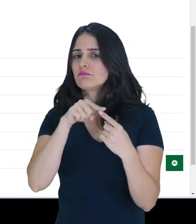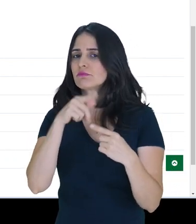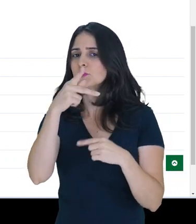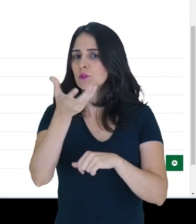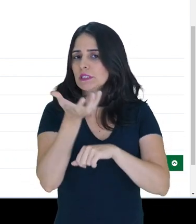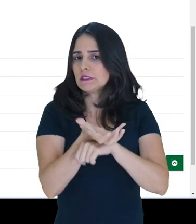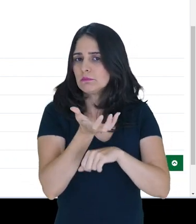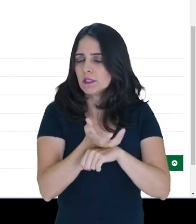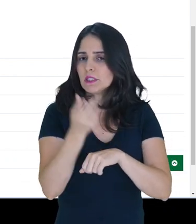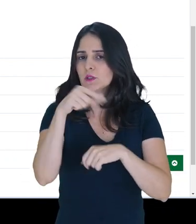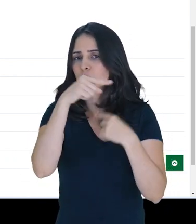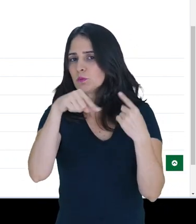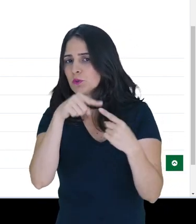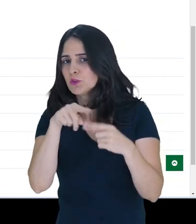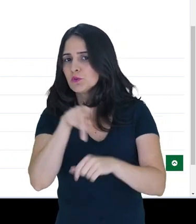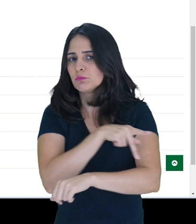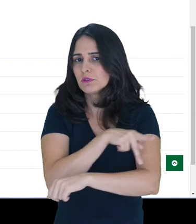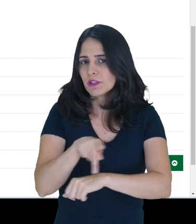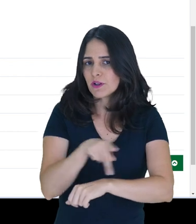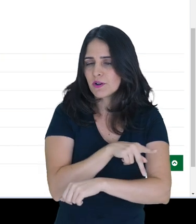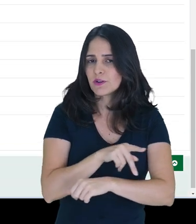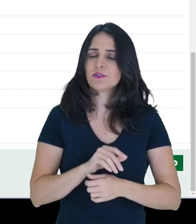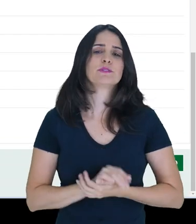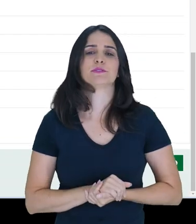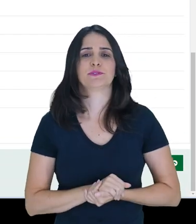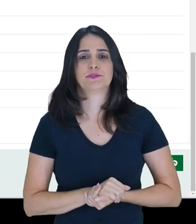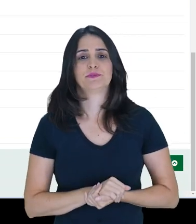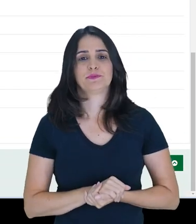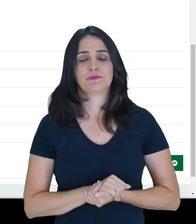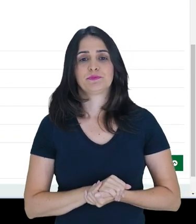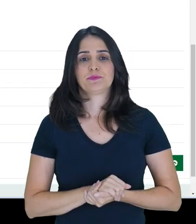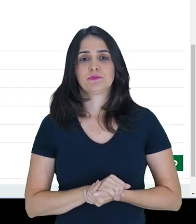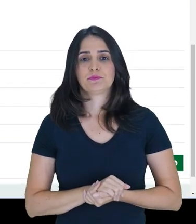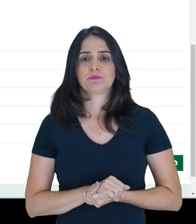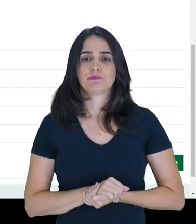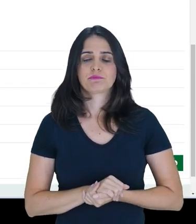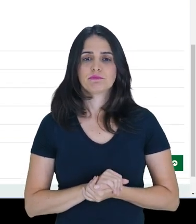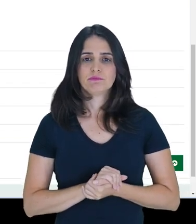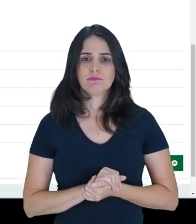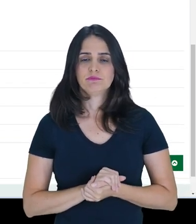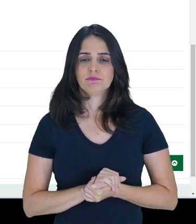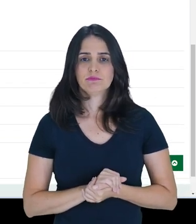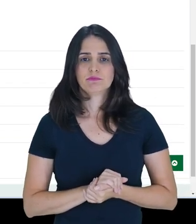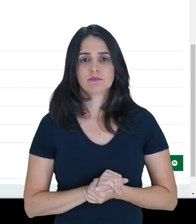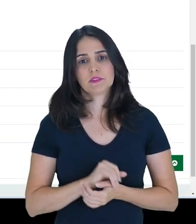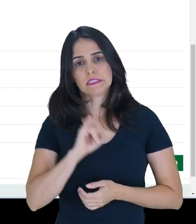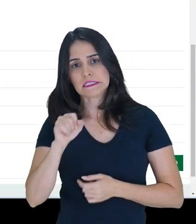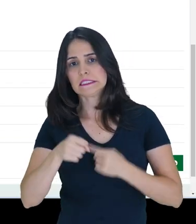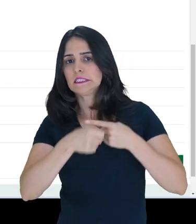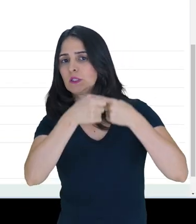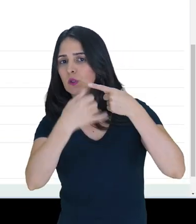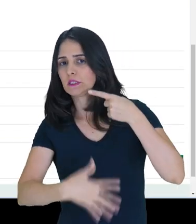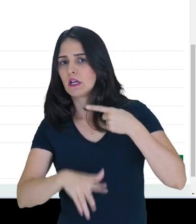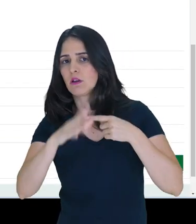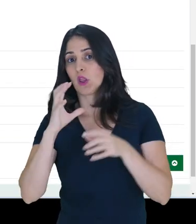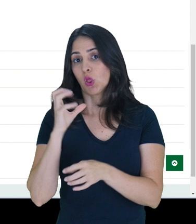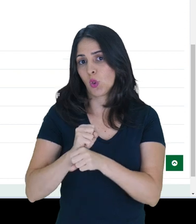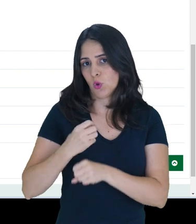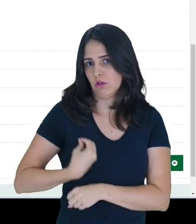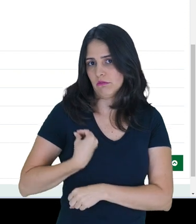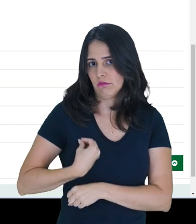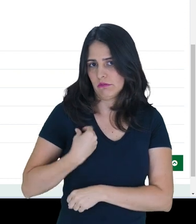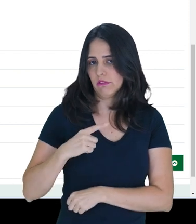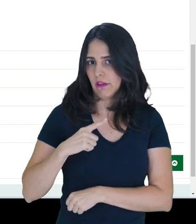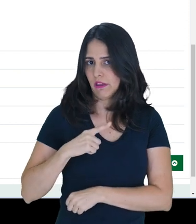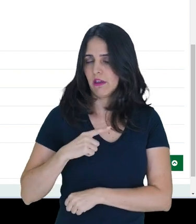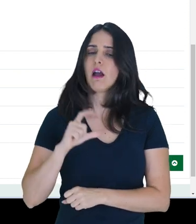que vai melhor se adaptar aos seus objetivos pedagógicos aqui em avaliações Então se esse glossário for avaliado você